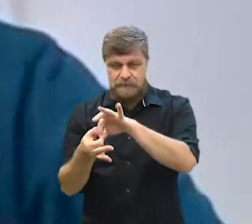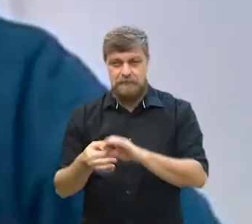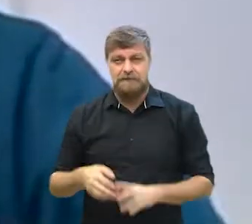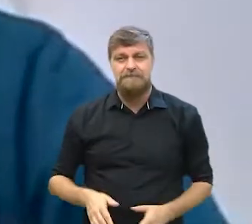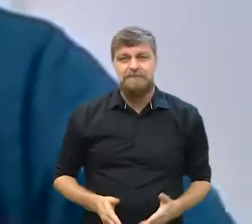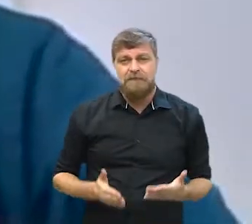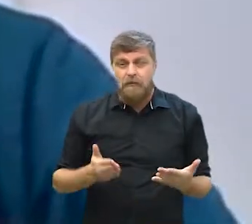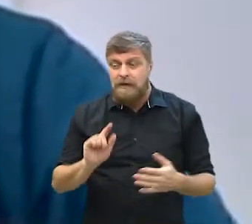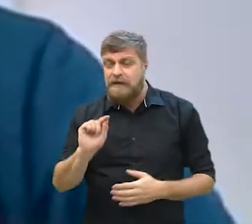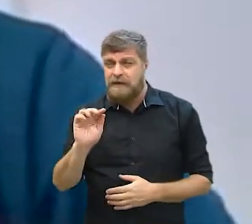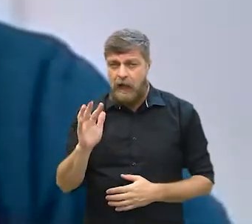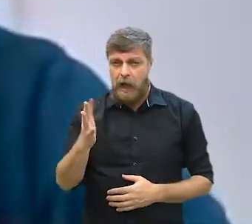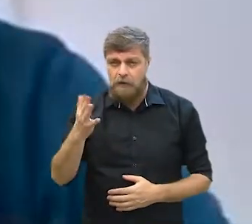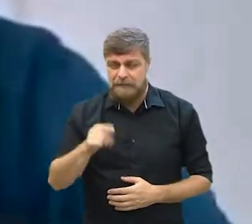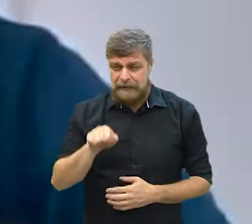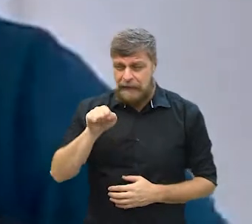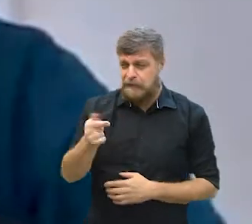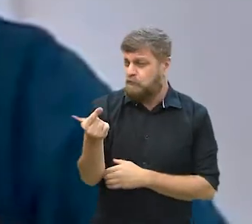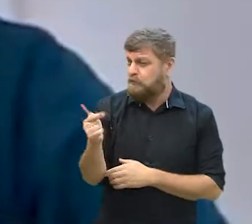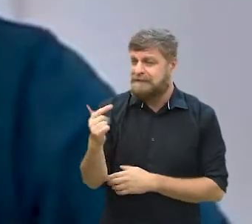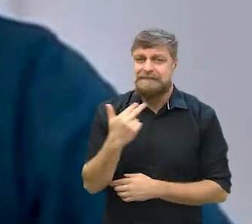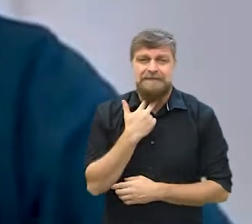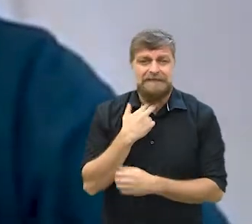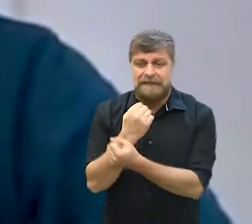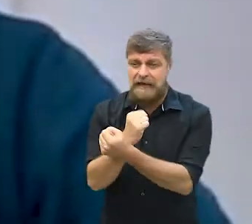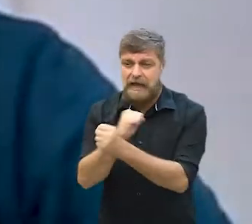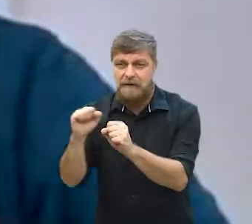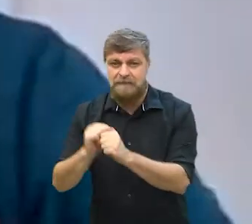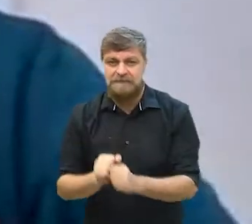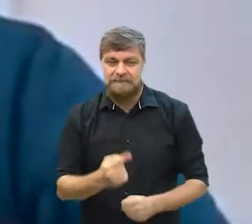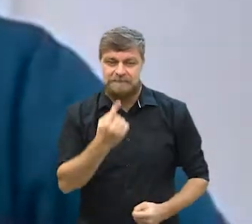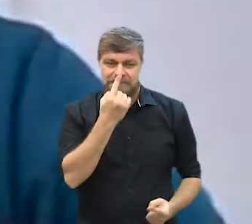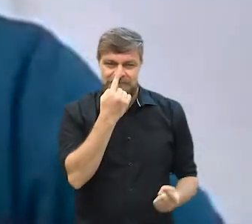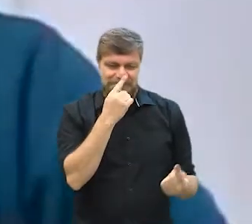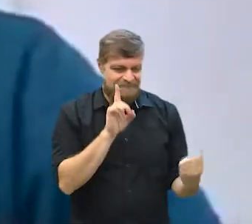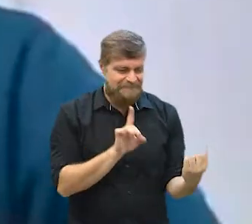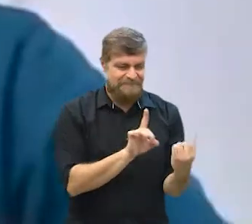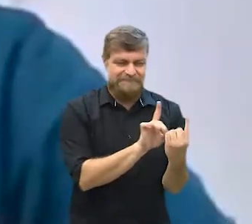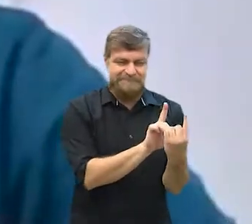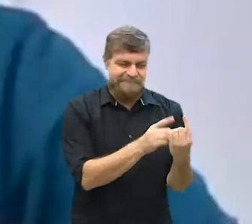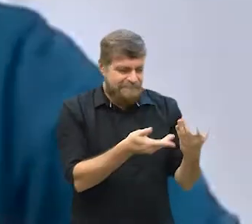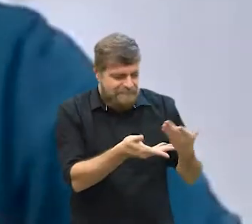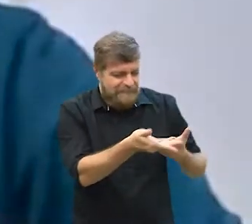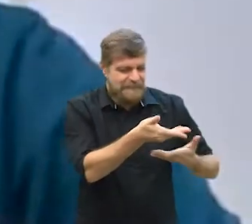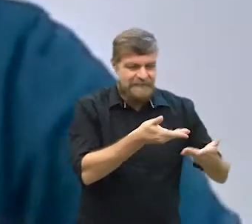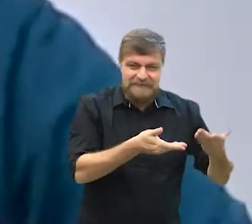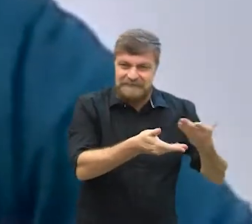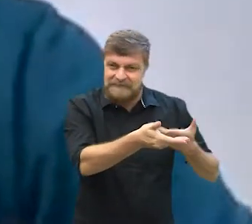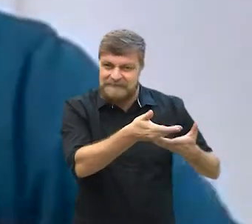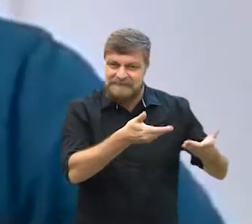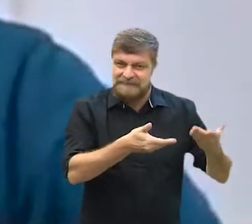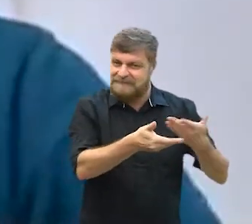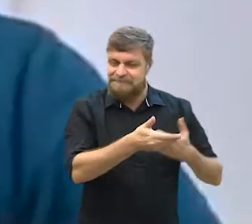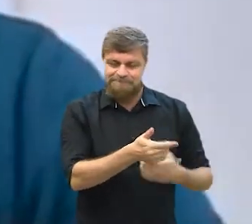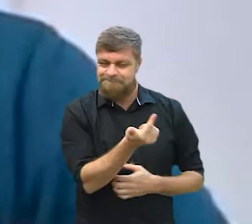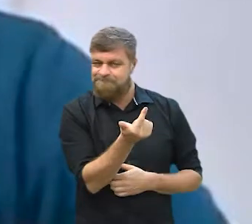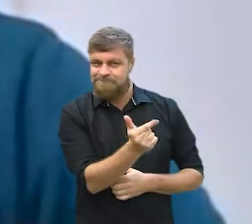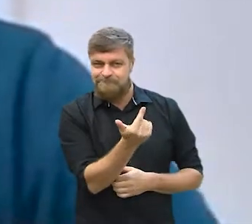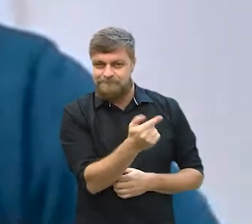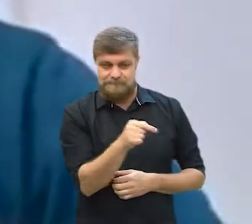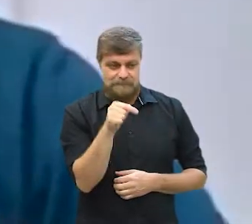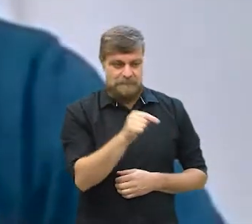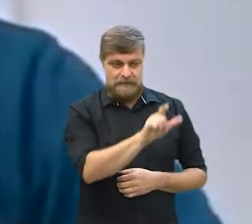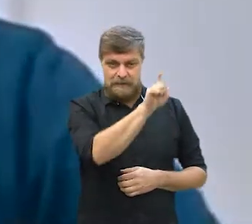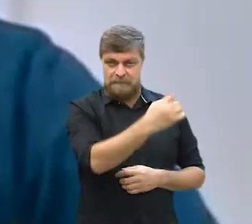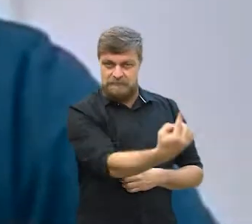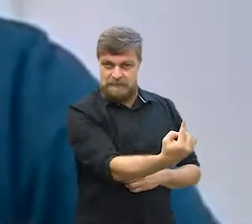inteiro, deixa, né, não é possível praticar essa interpessoalidade com o cliente,